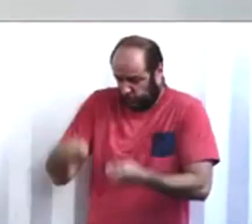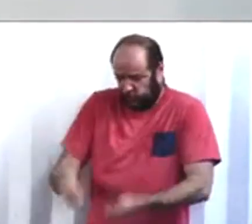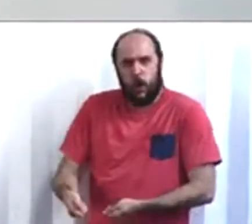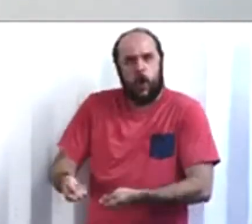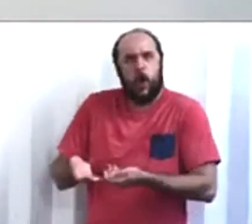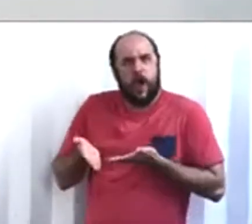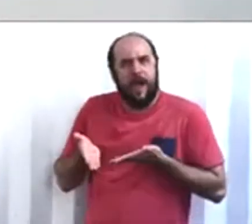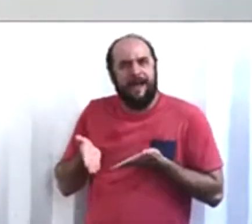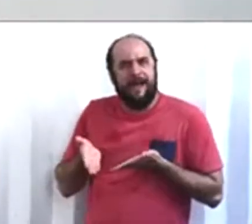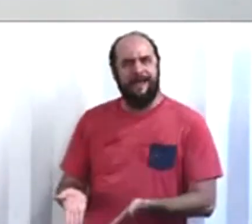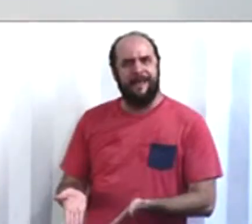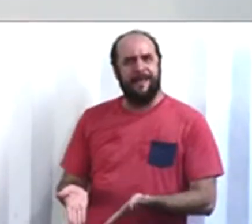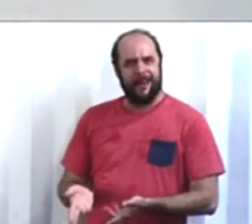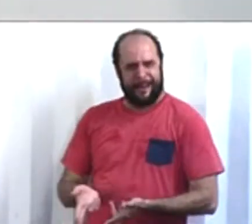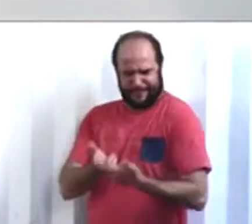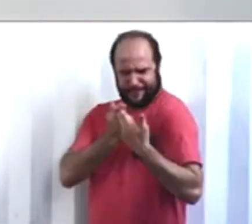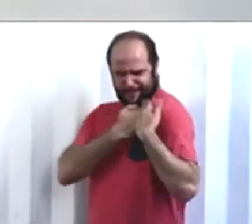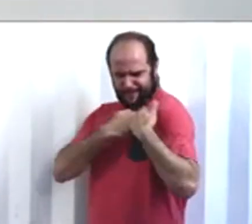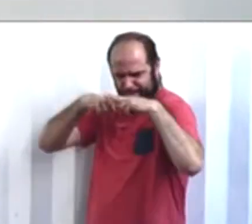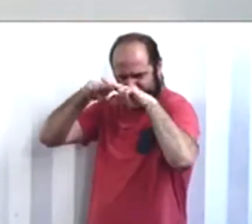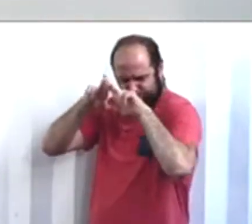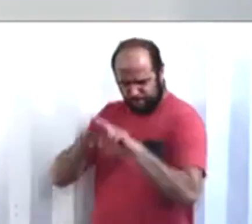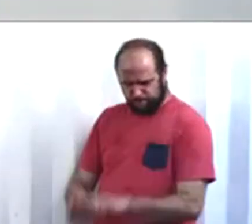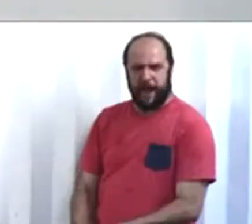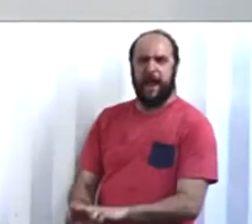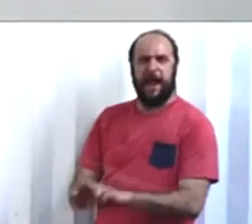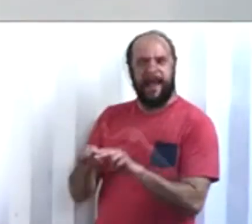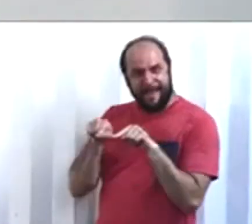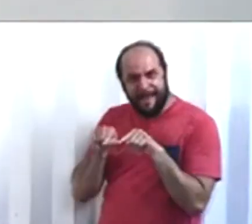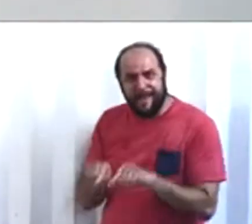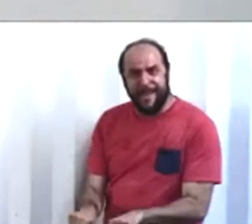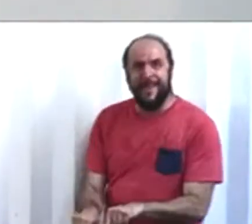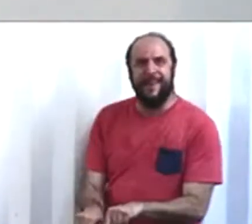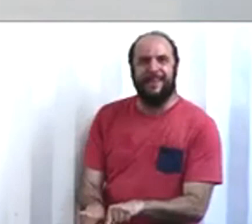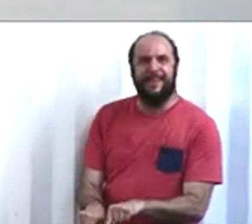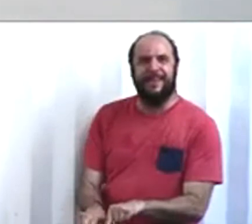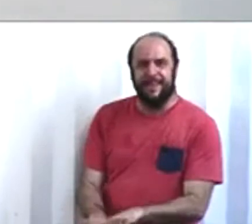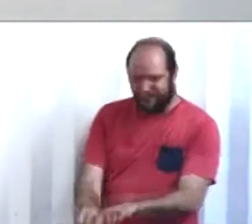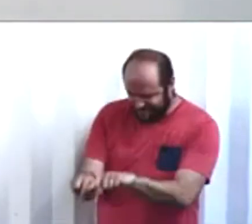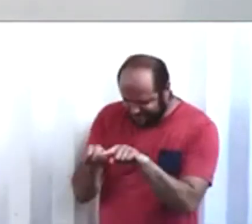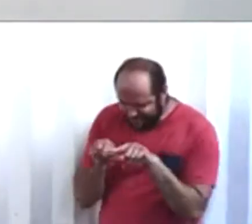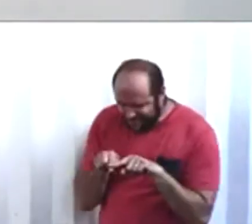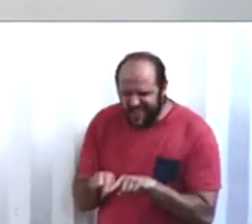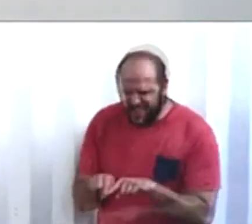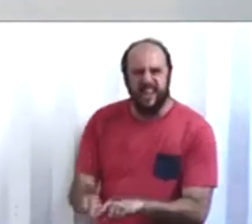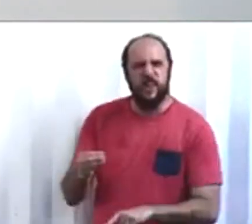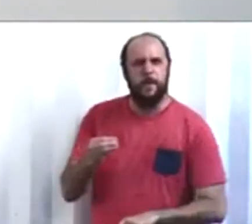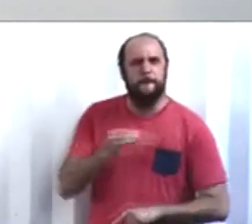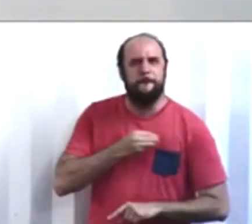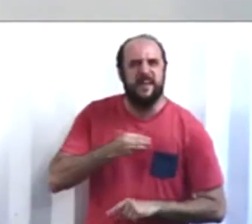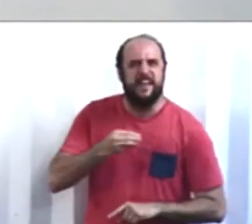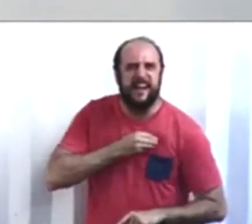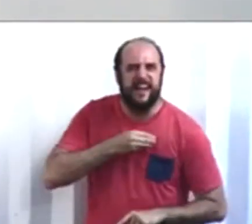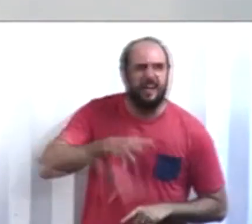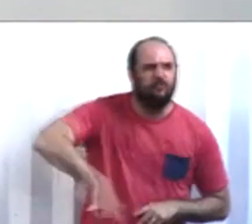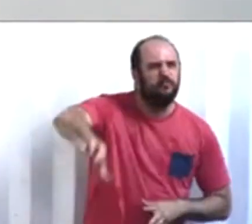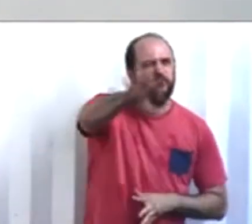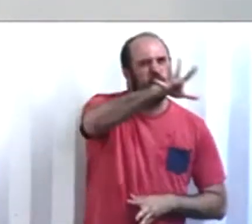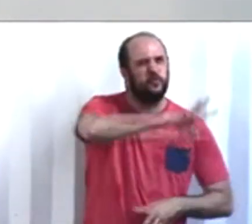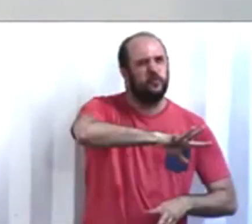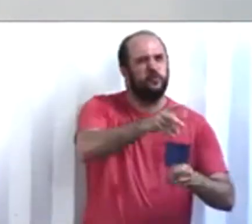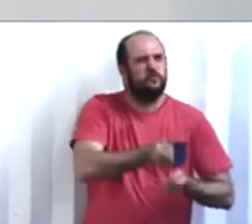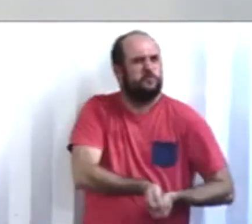eu comissiono a ele. Ele é aquele que levará o pecado de muitos.